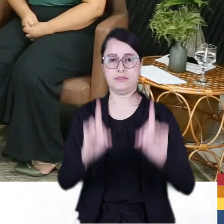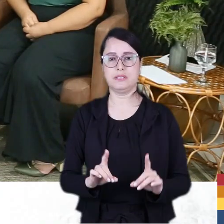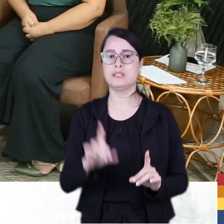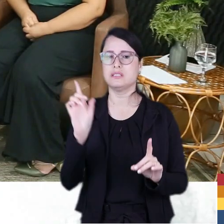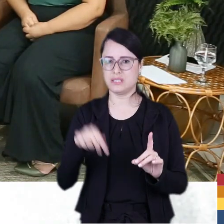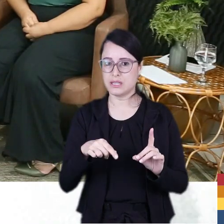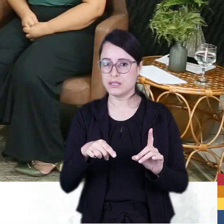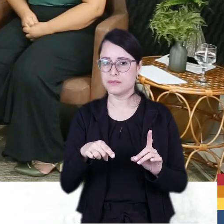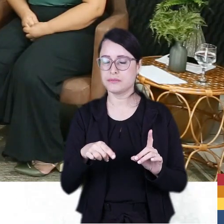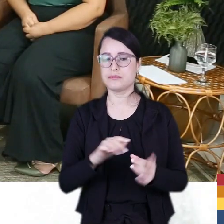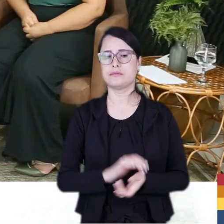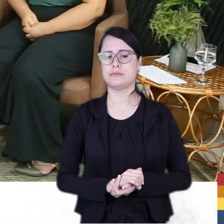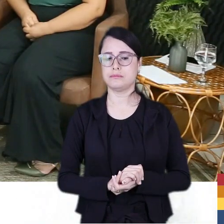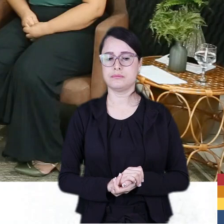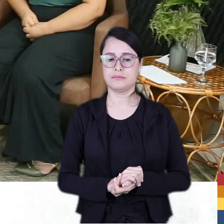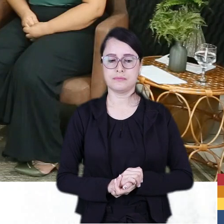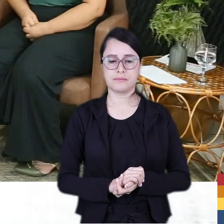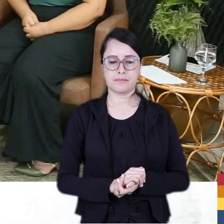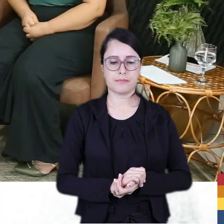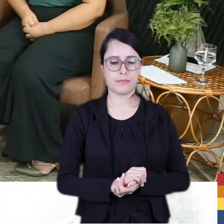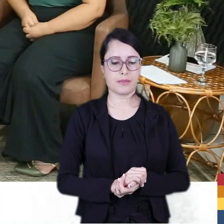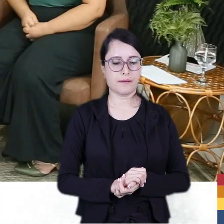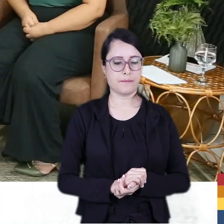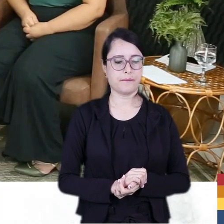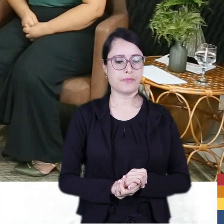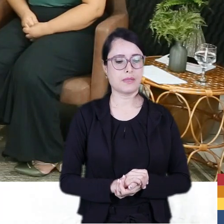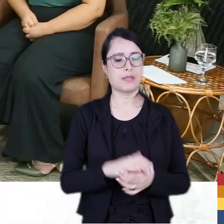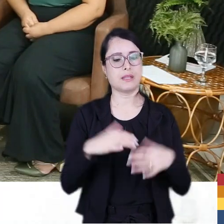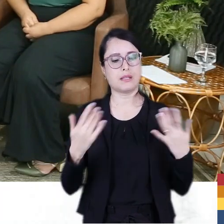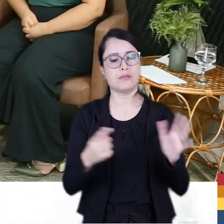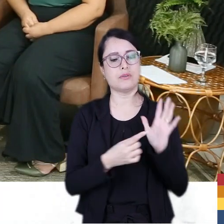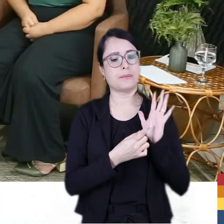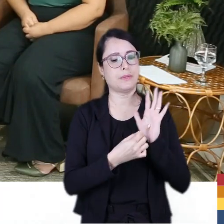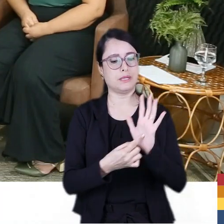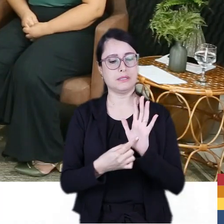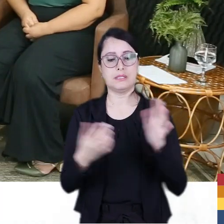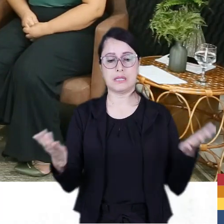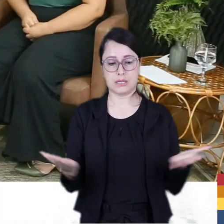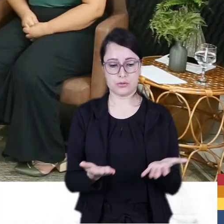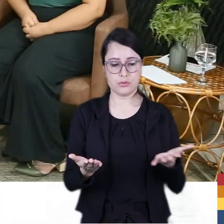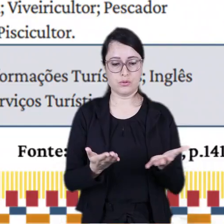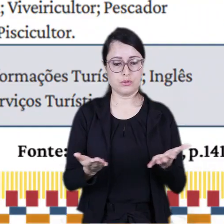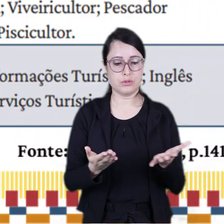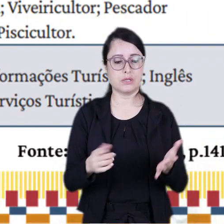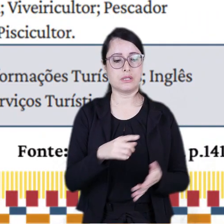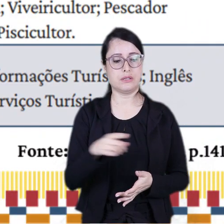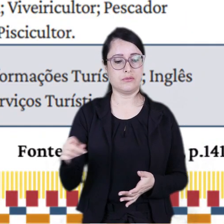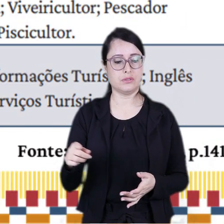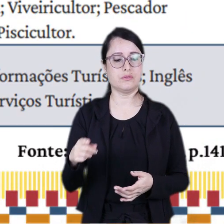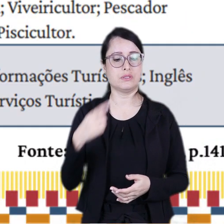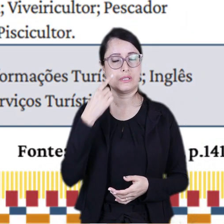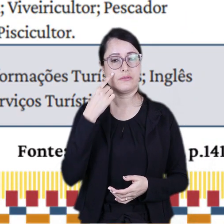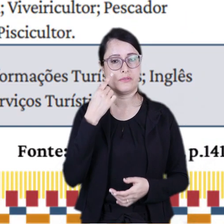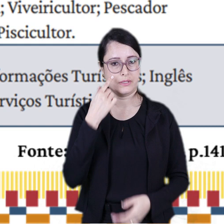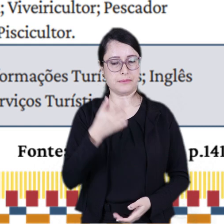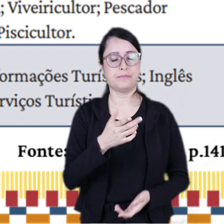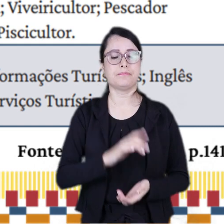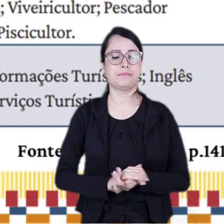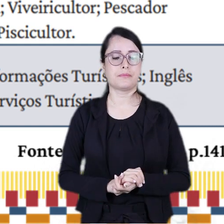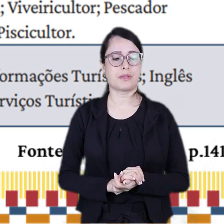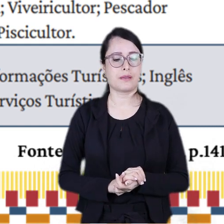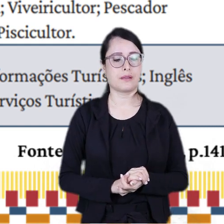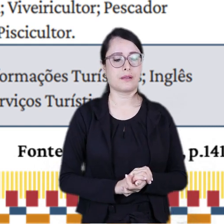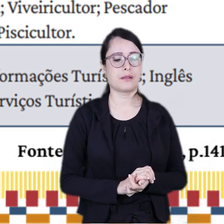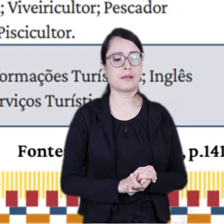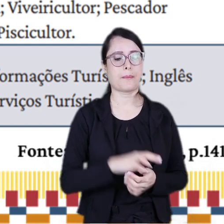terminalidade e pelo que nós entendemos as etapas com terminalidade incluem aquelas pessoas que têm algum tipo de deficiência não é